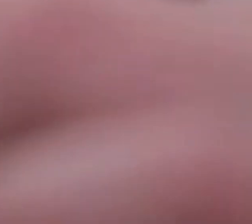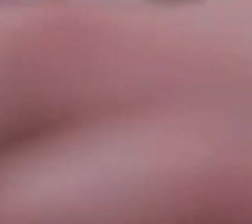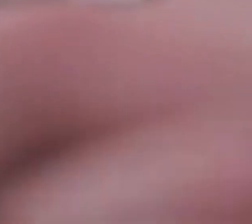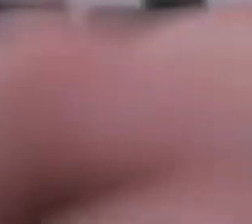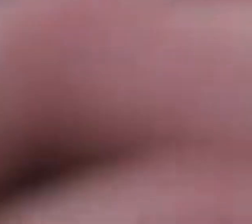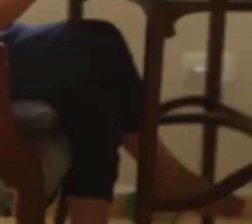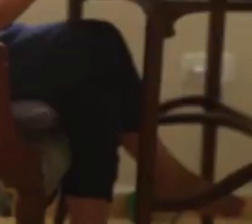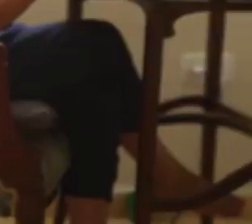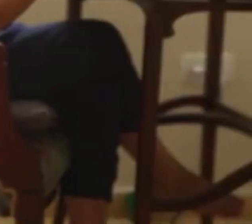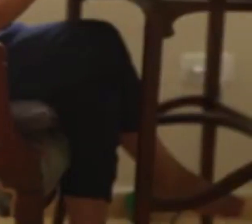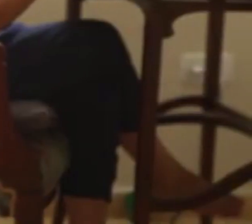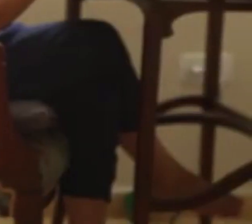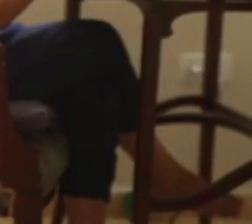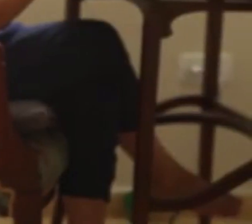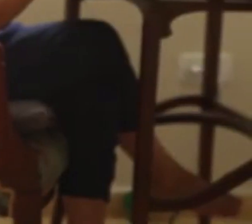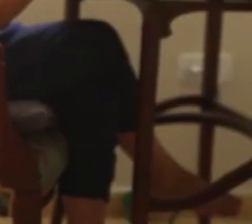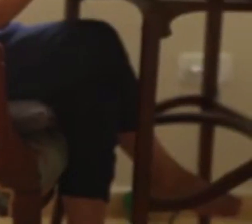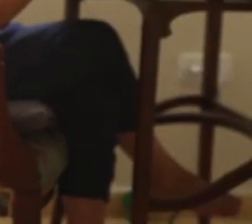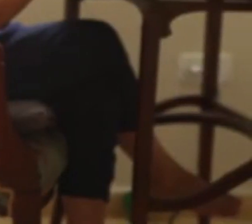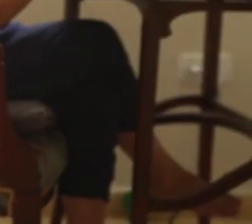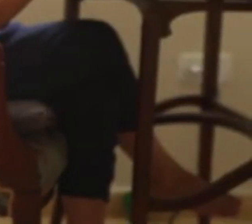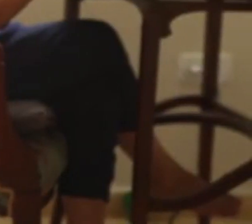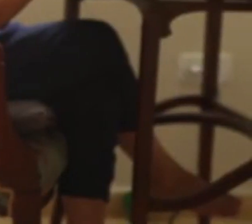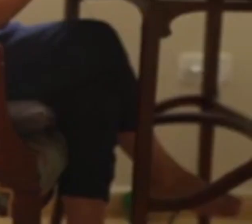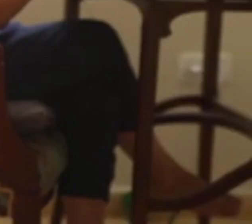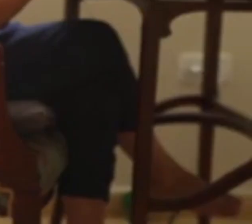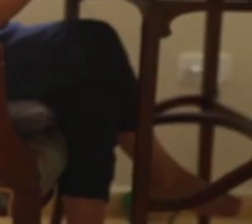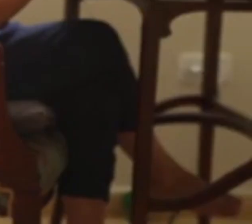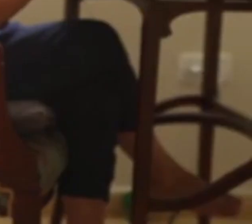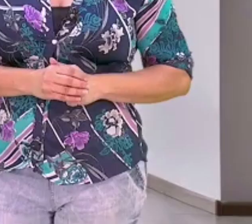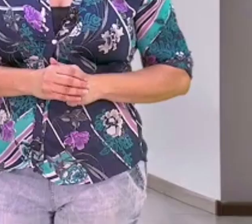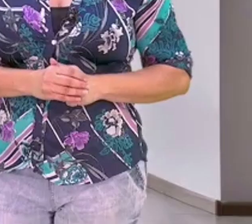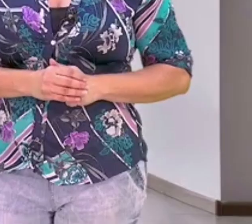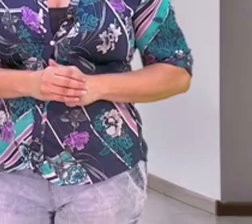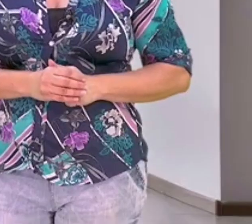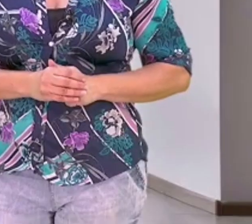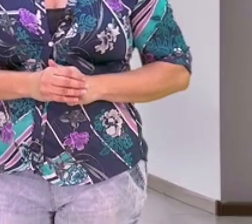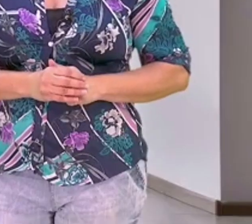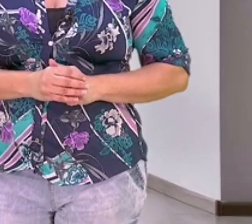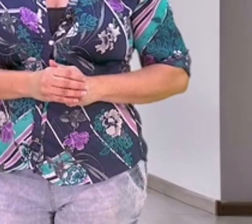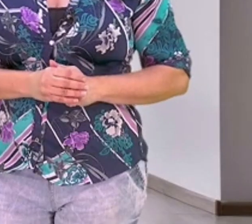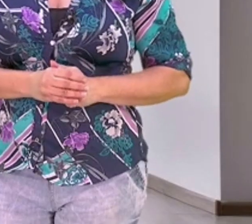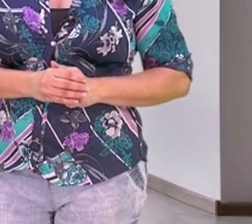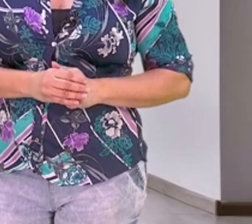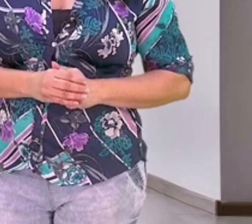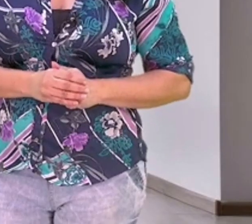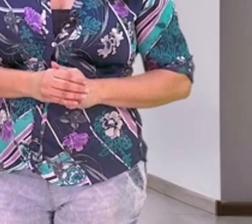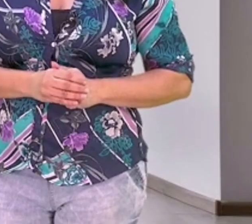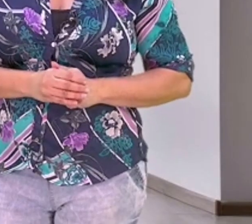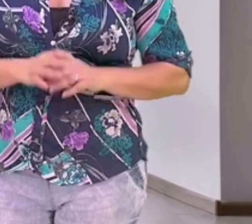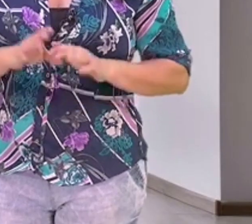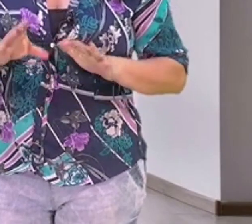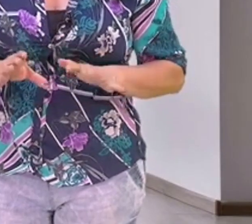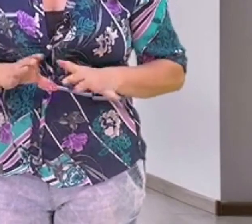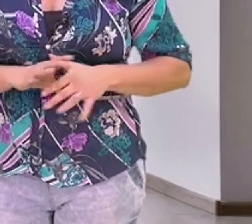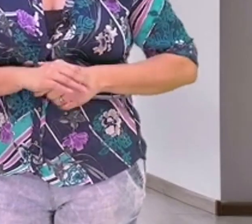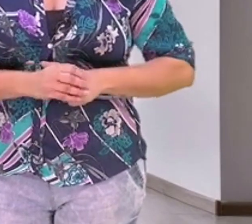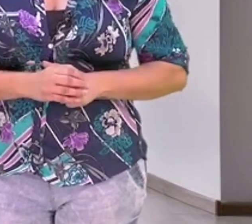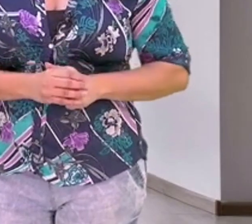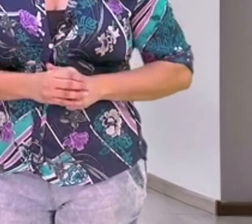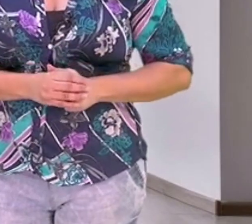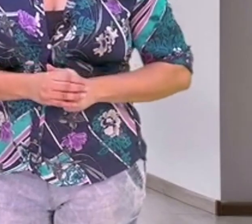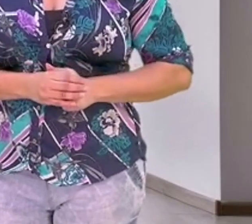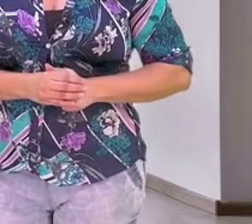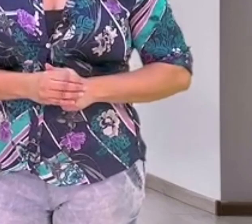são comportamentos sedentários. De acordo com o Guia de Atividades Físicas para a População Brasileira, produzida